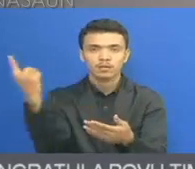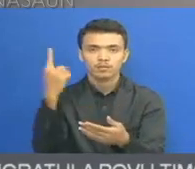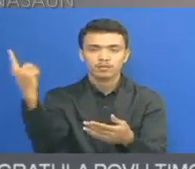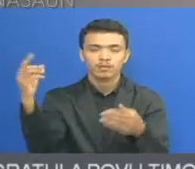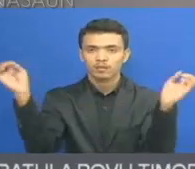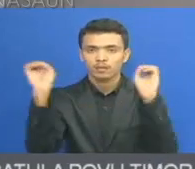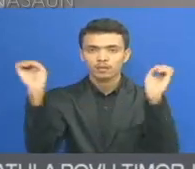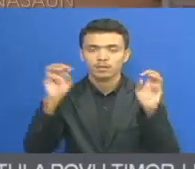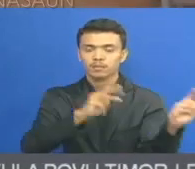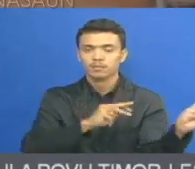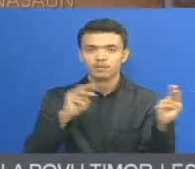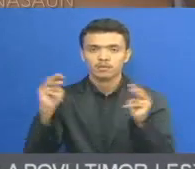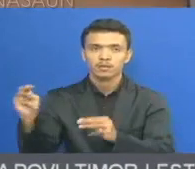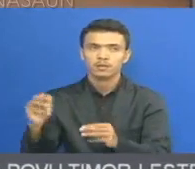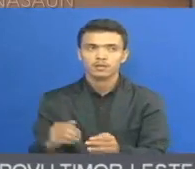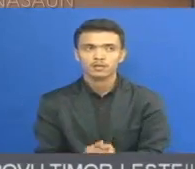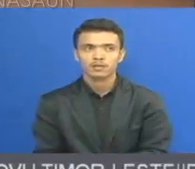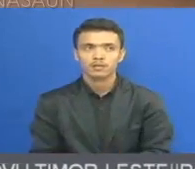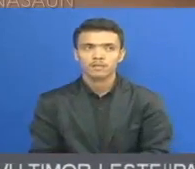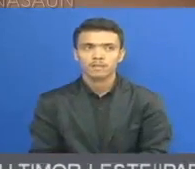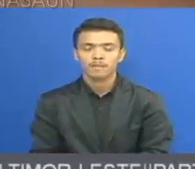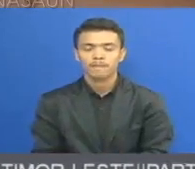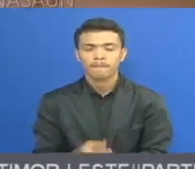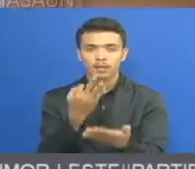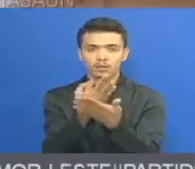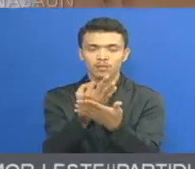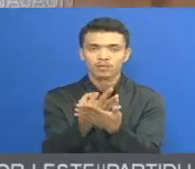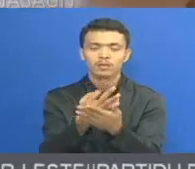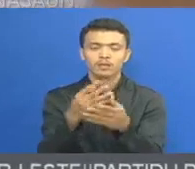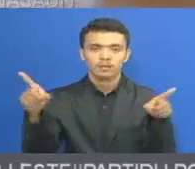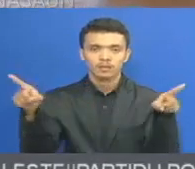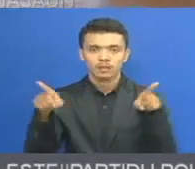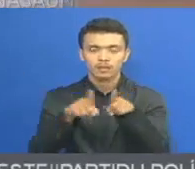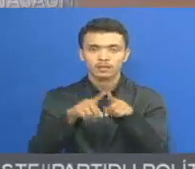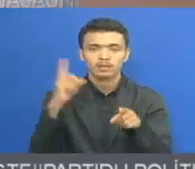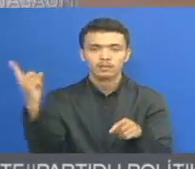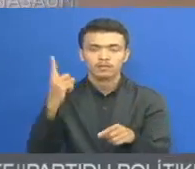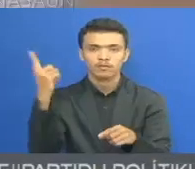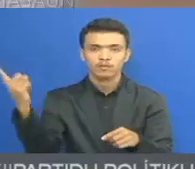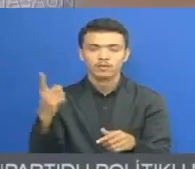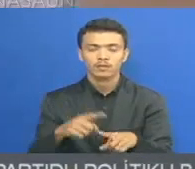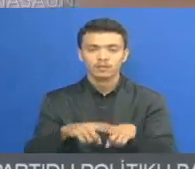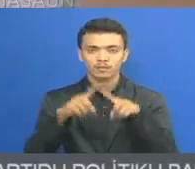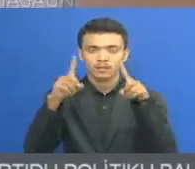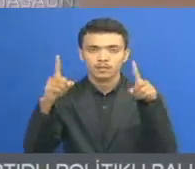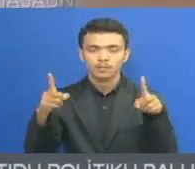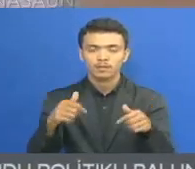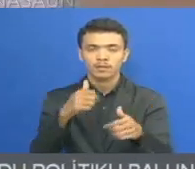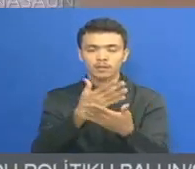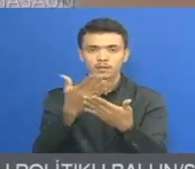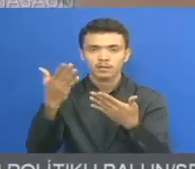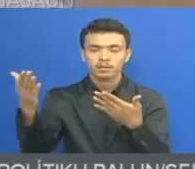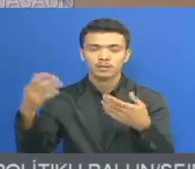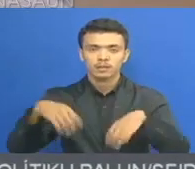iha mudança. Onde lá, sei lá, onde o preço ano, bem, bem. Tu ir bem, nene, sasam be a